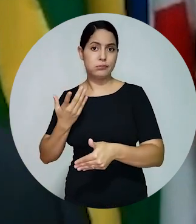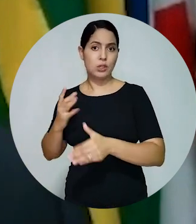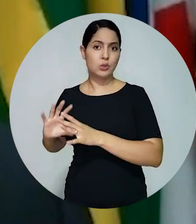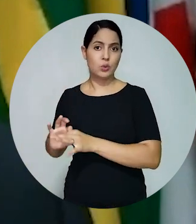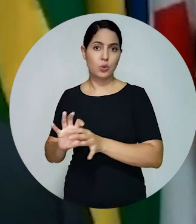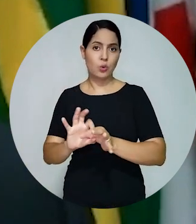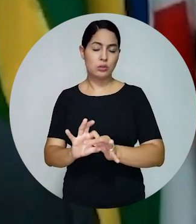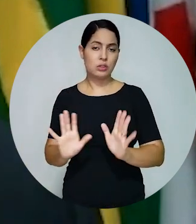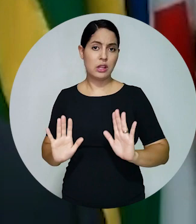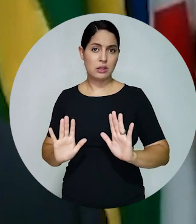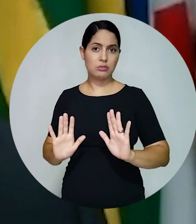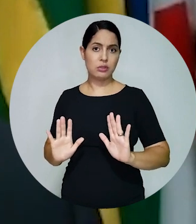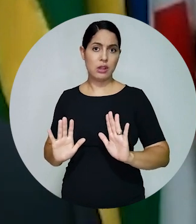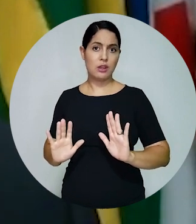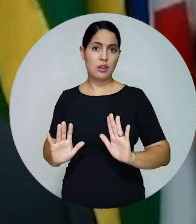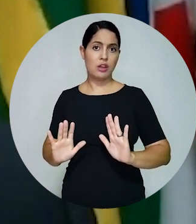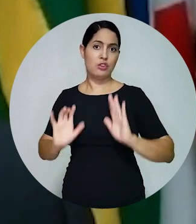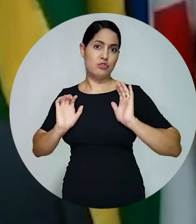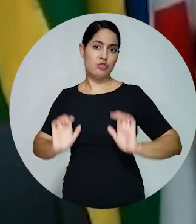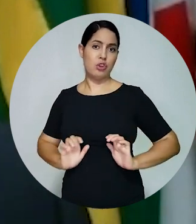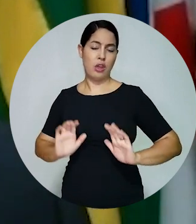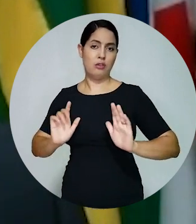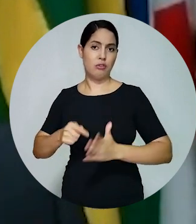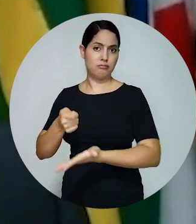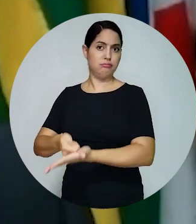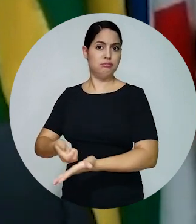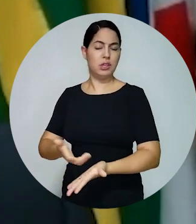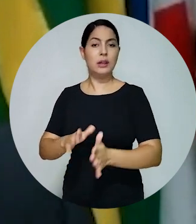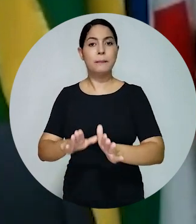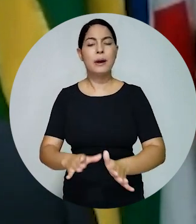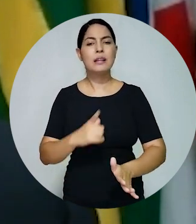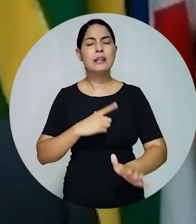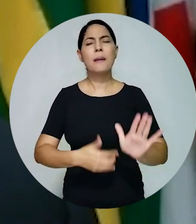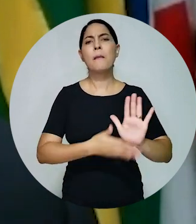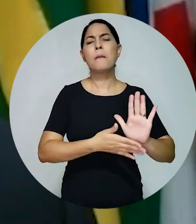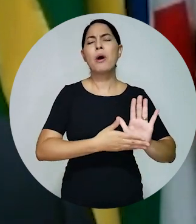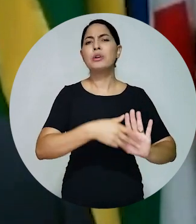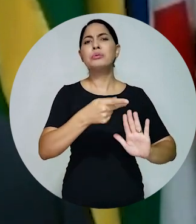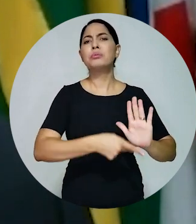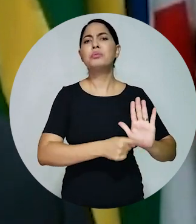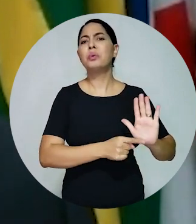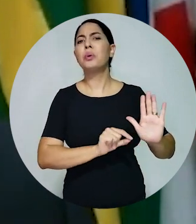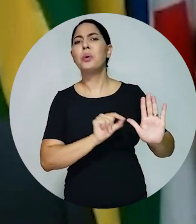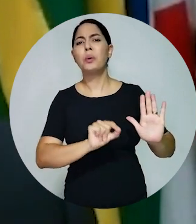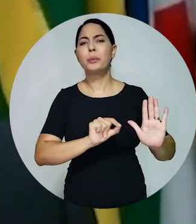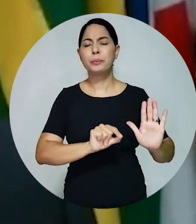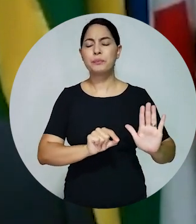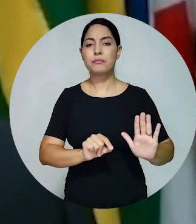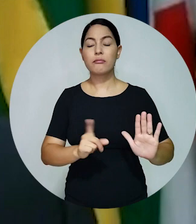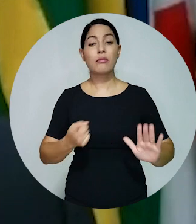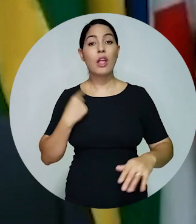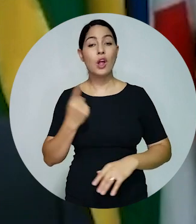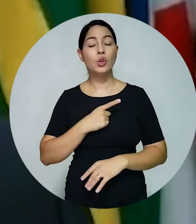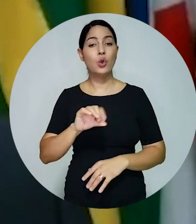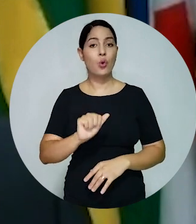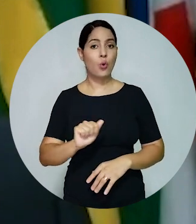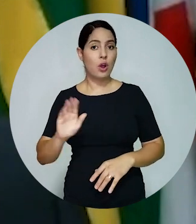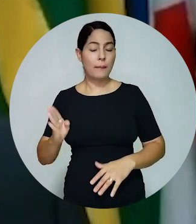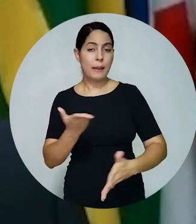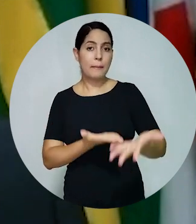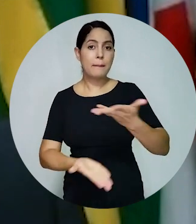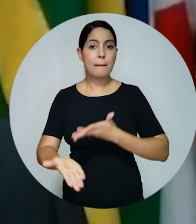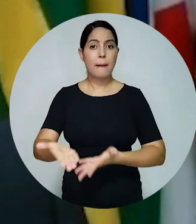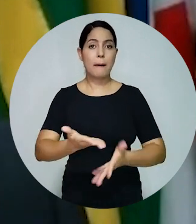advogadas, eventualmente envolvidos em algum problema ético-disciplinar. Então, um termo de cooperação foi proposto para que